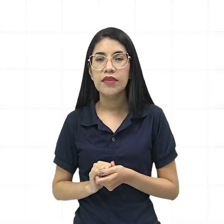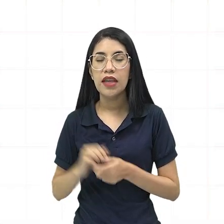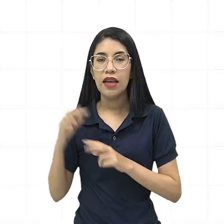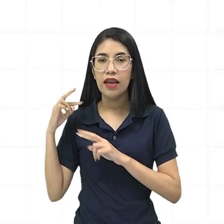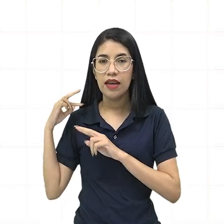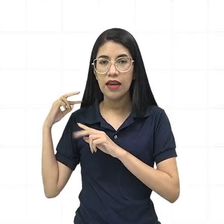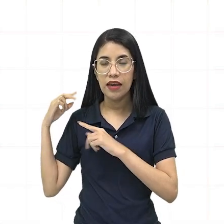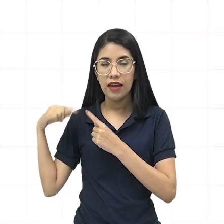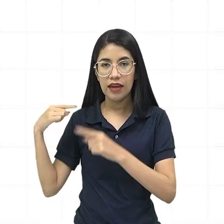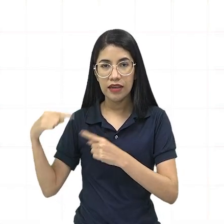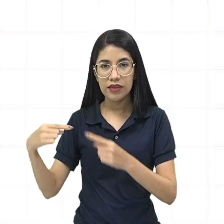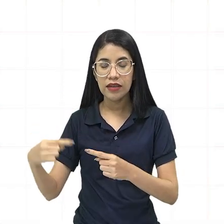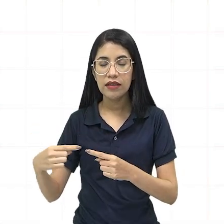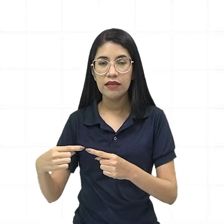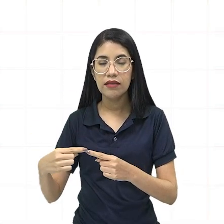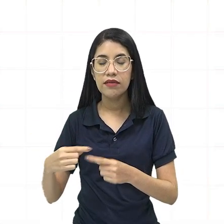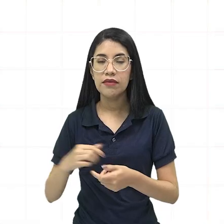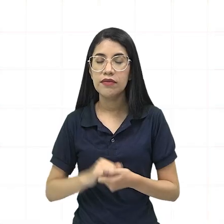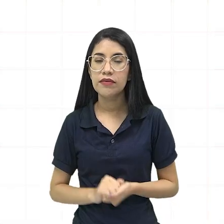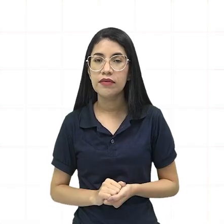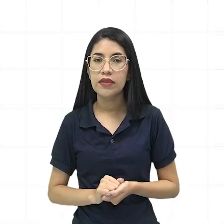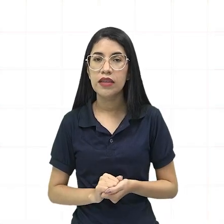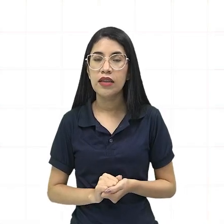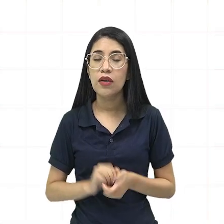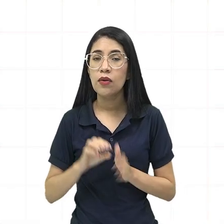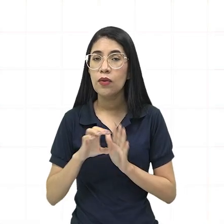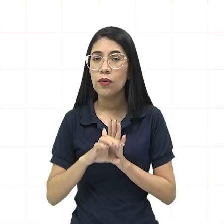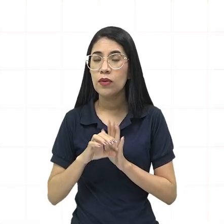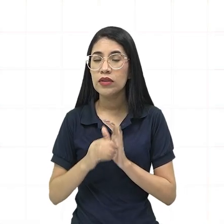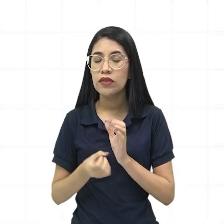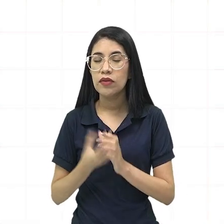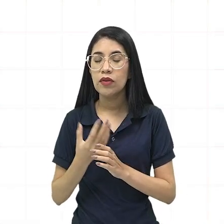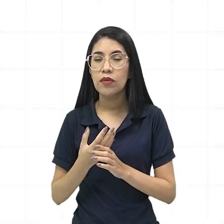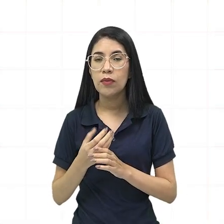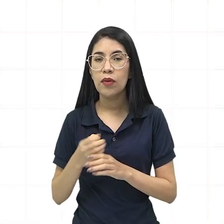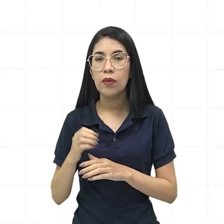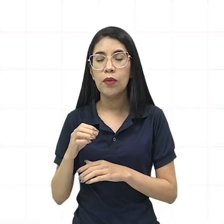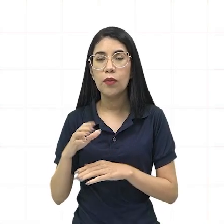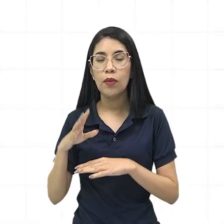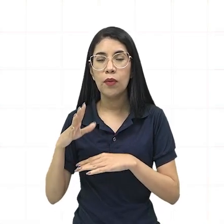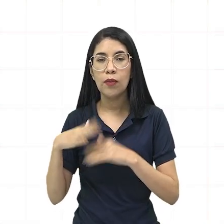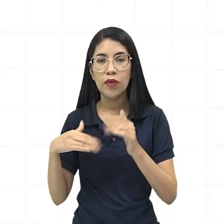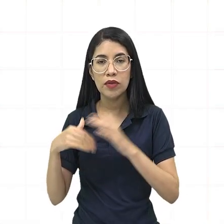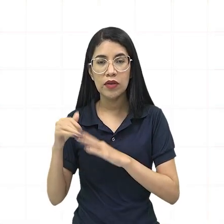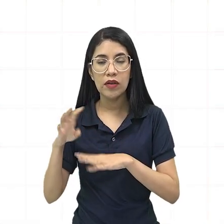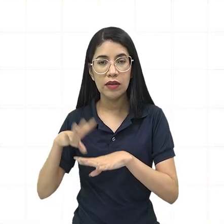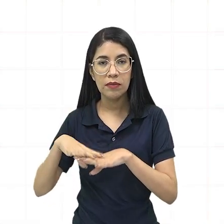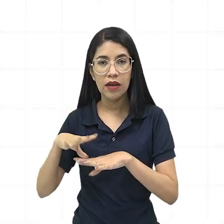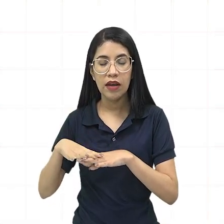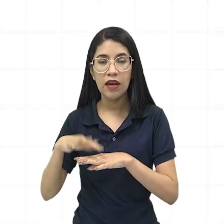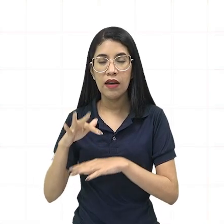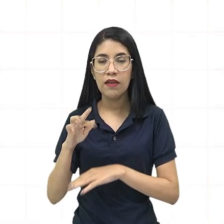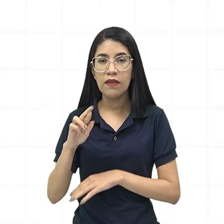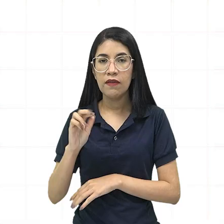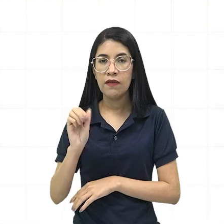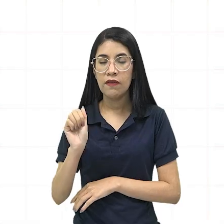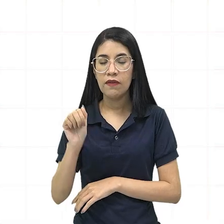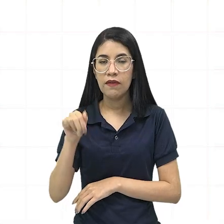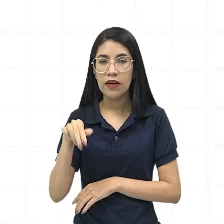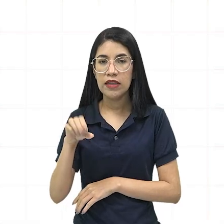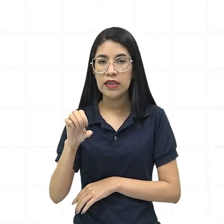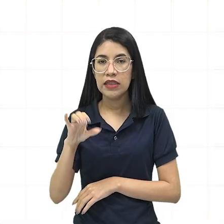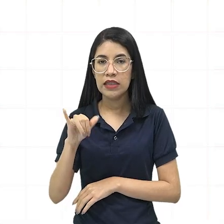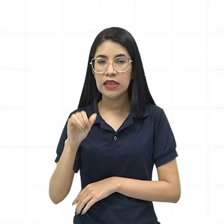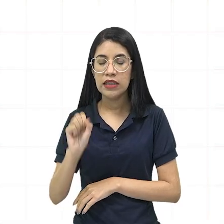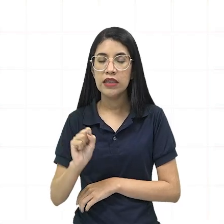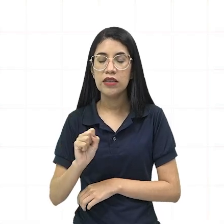hereditariedade. O dono desse conceito, ele vai ser criado por um matemático, tá, chamado Francis Galton, que